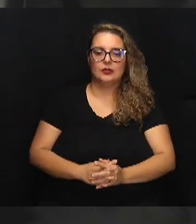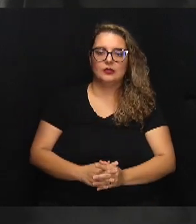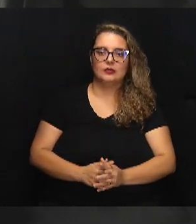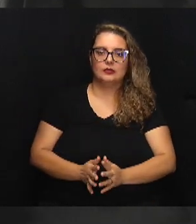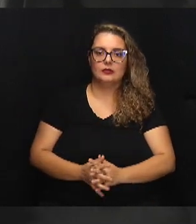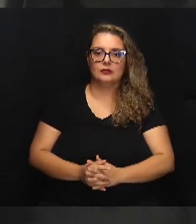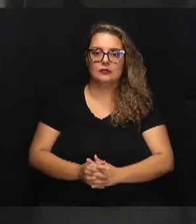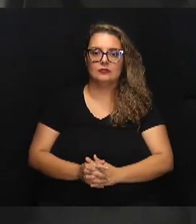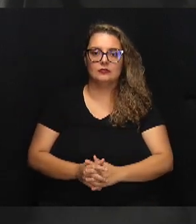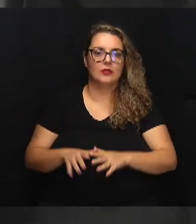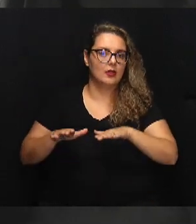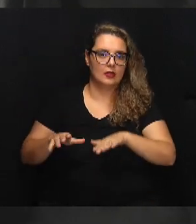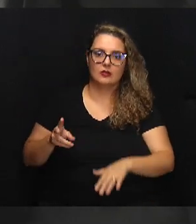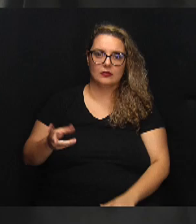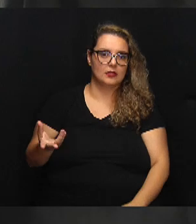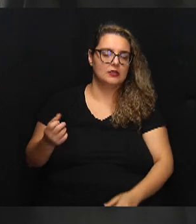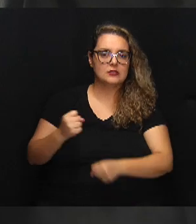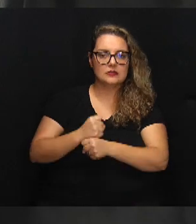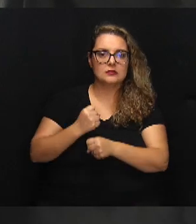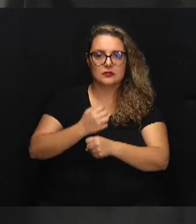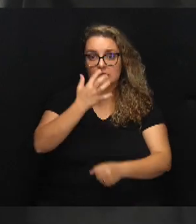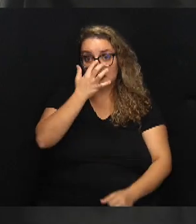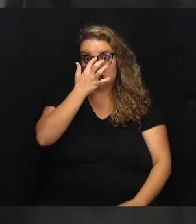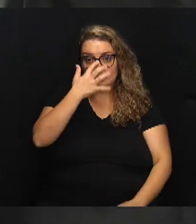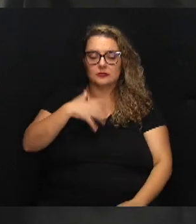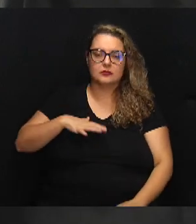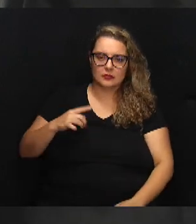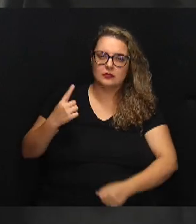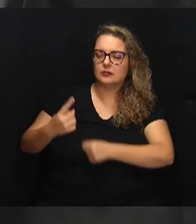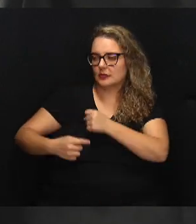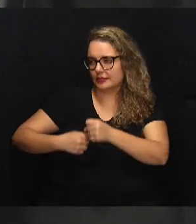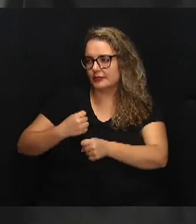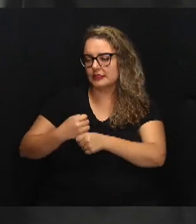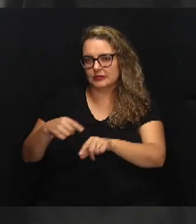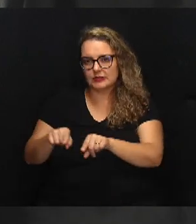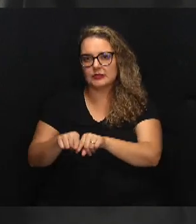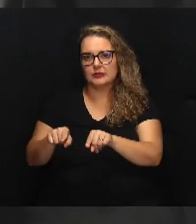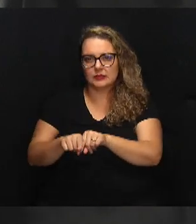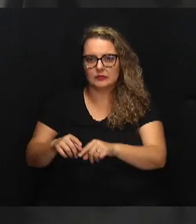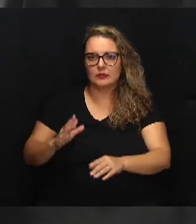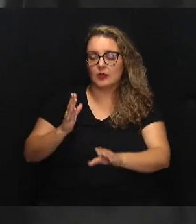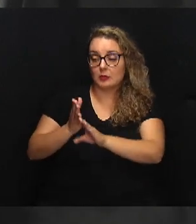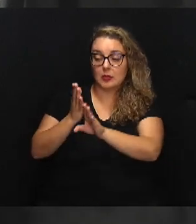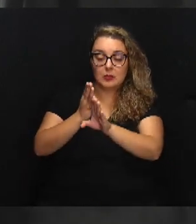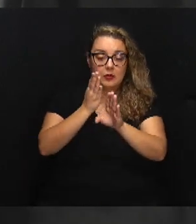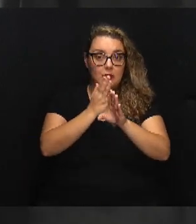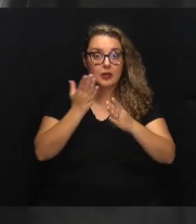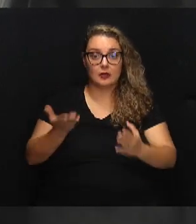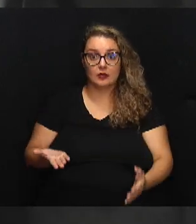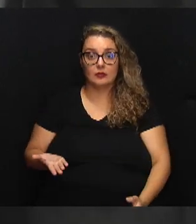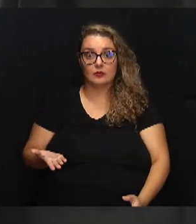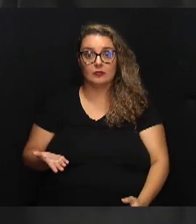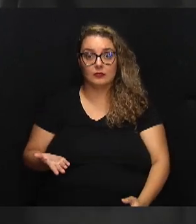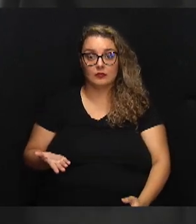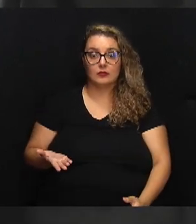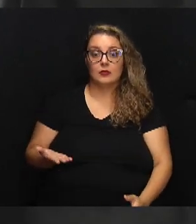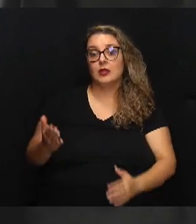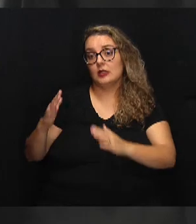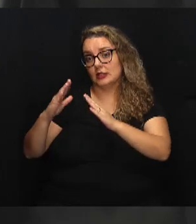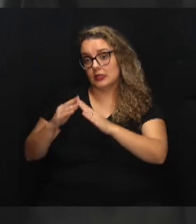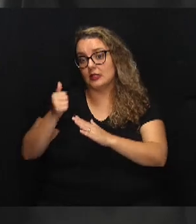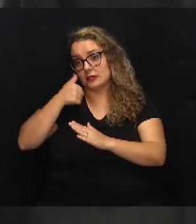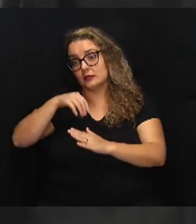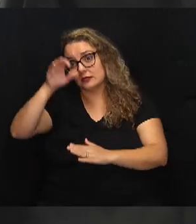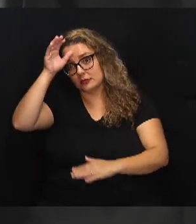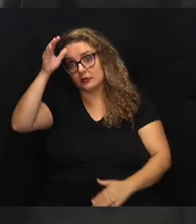e fiquei por lá esse ano. Então foi isso, né? Foi um ano também de muita descoberta, porque mesmo na casa da minha tia